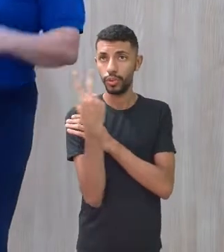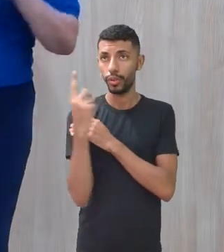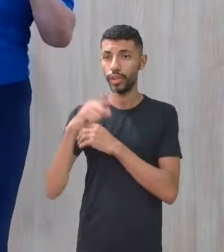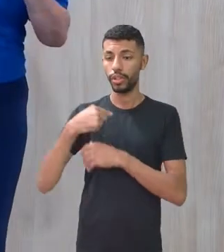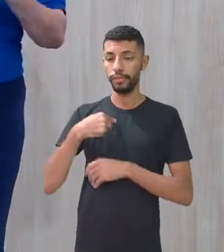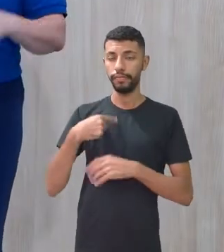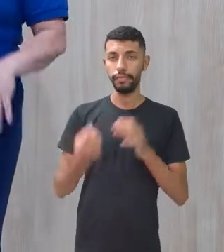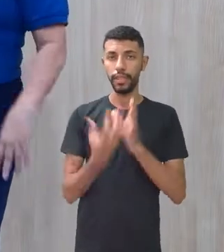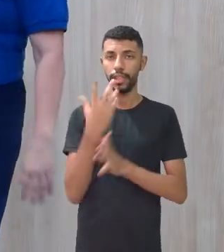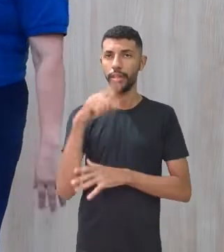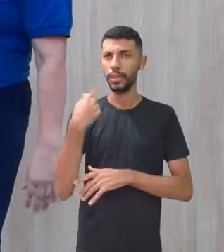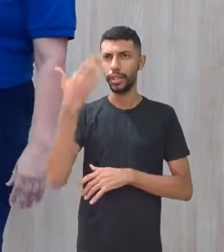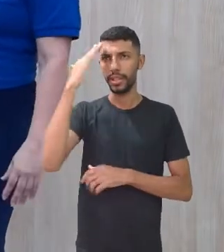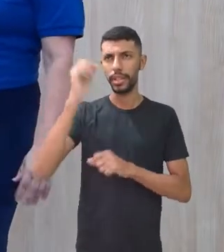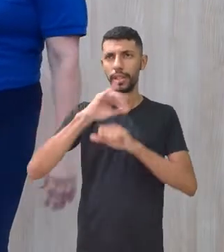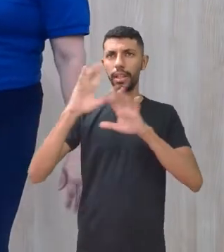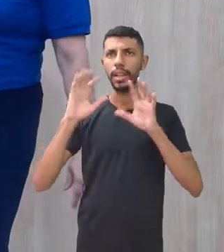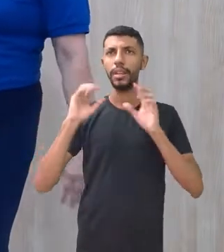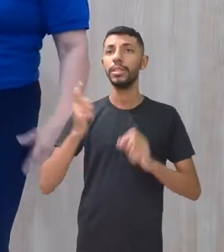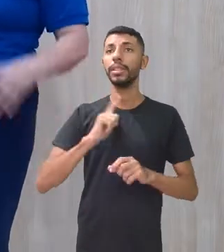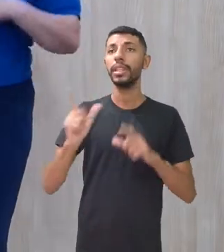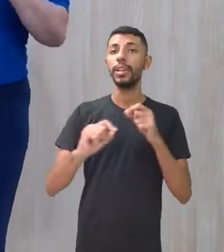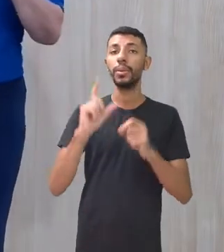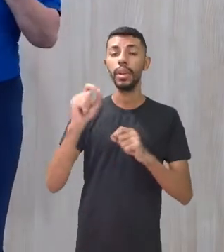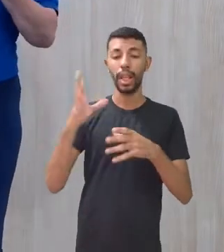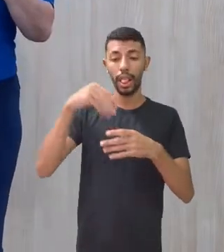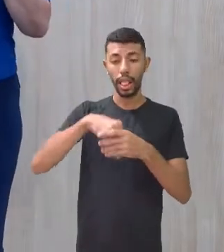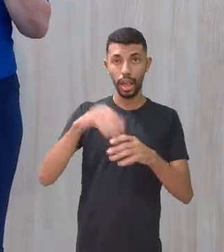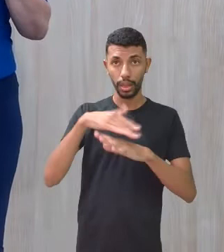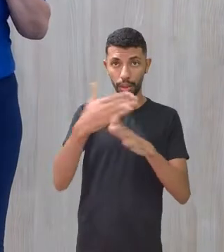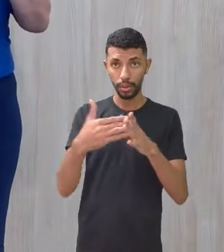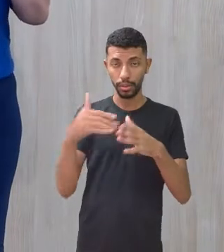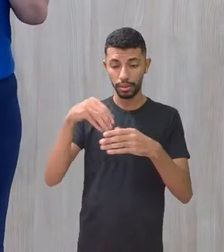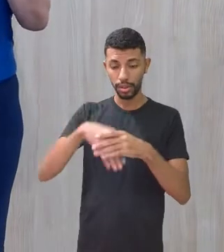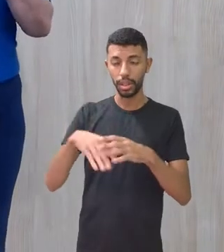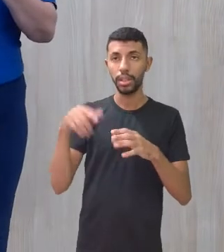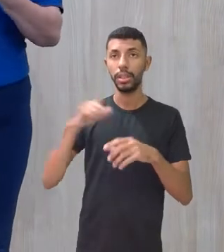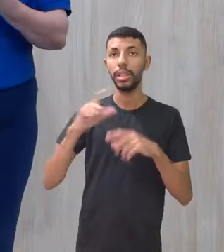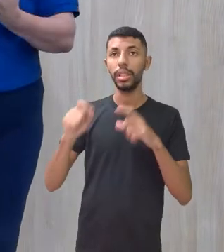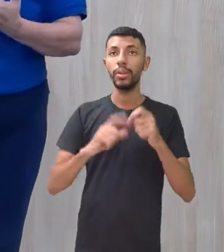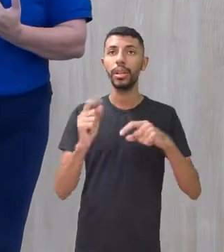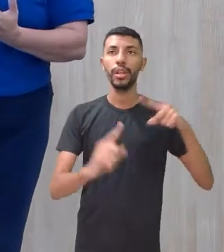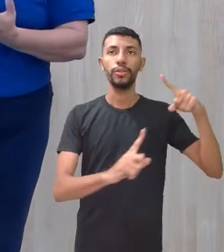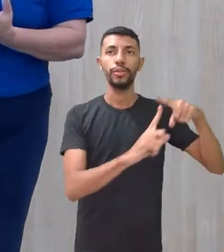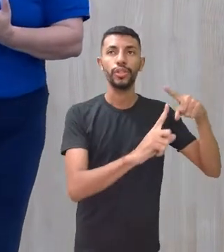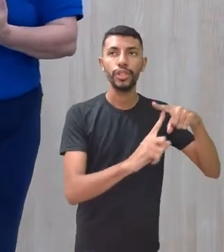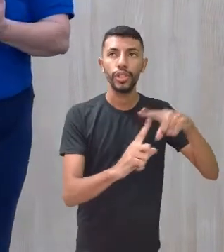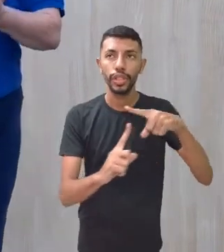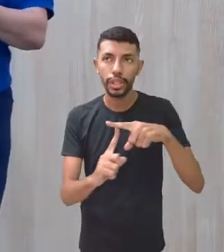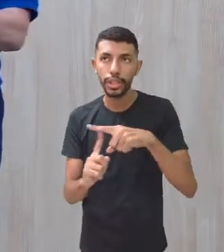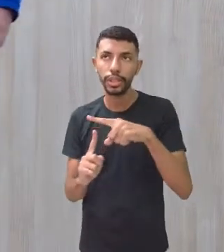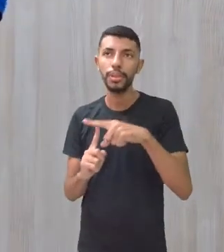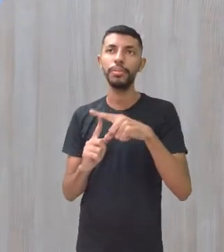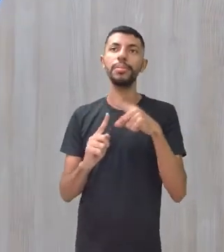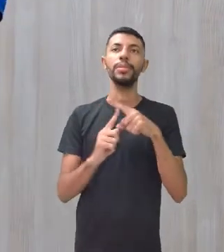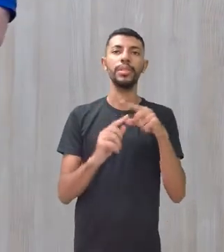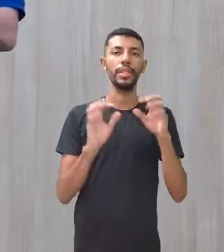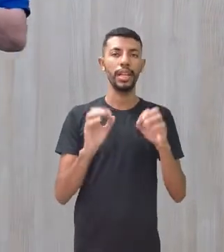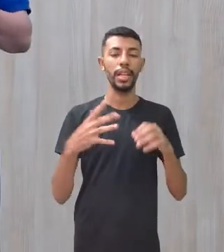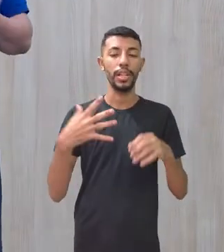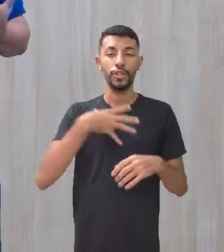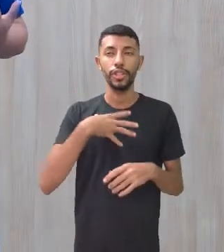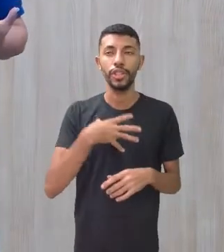gente entender, aí existem dentro disso tudo a variação de estilos, né? A variação